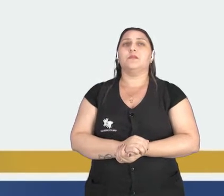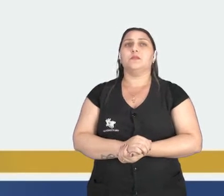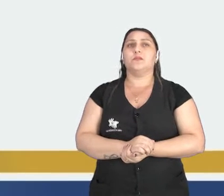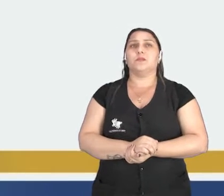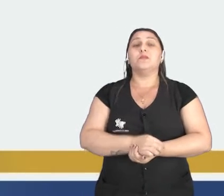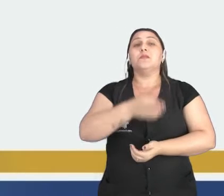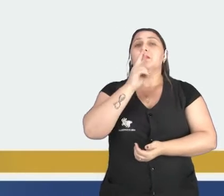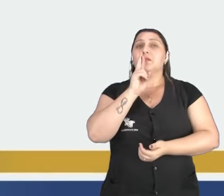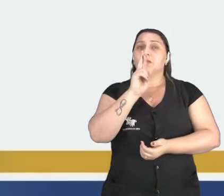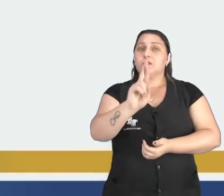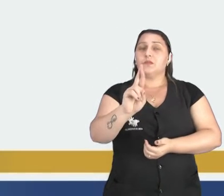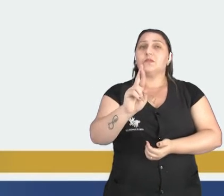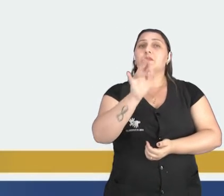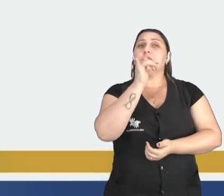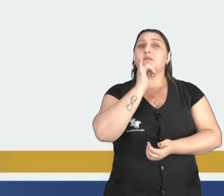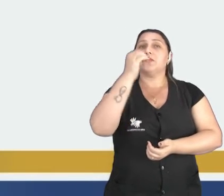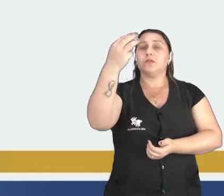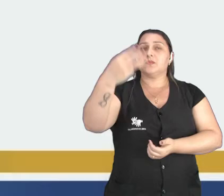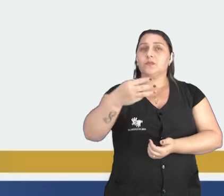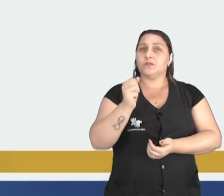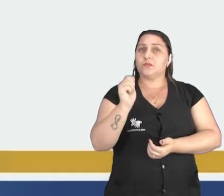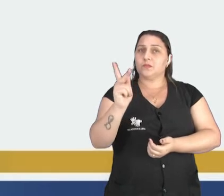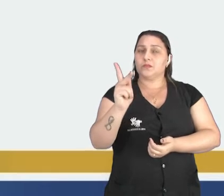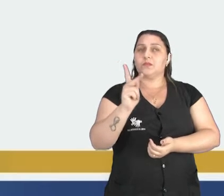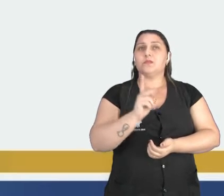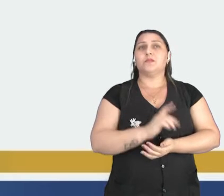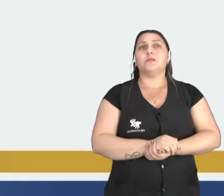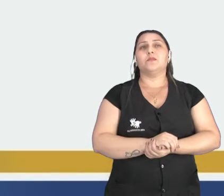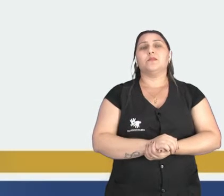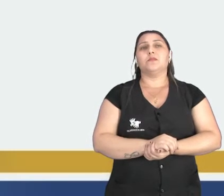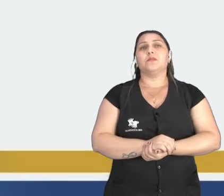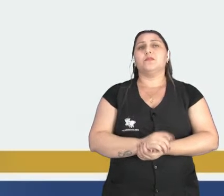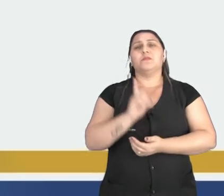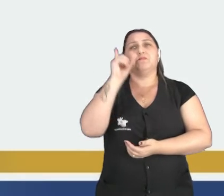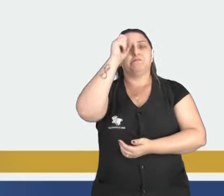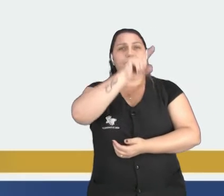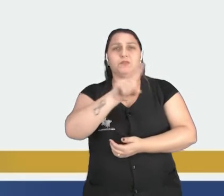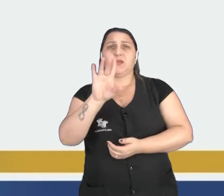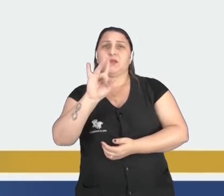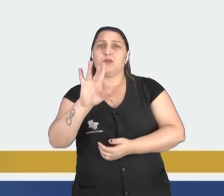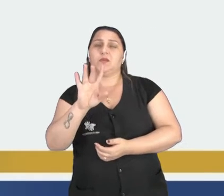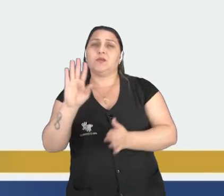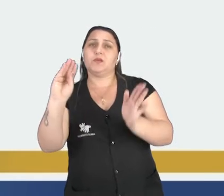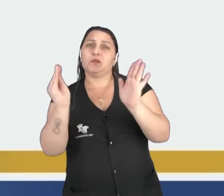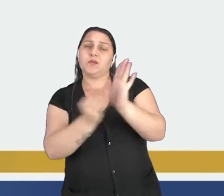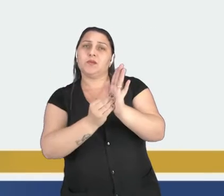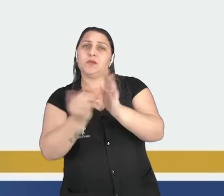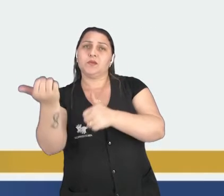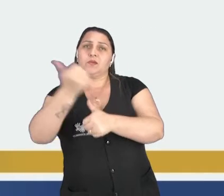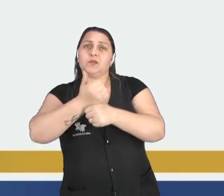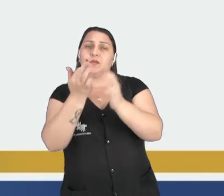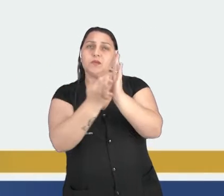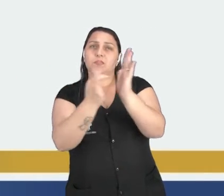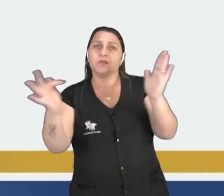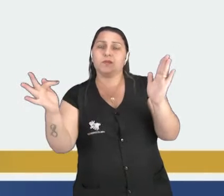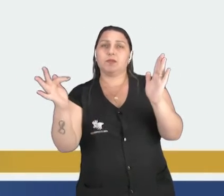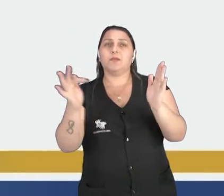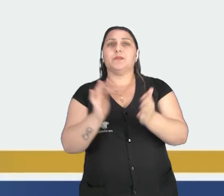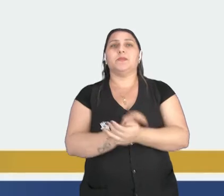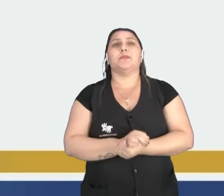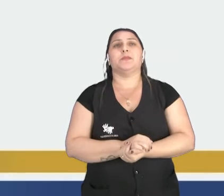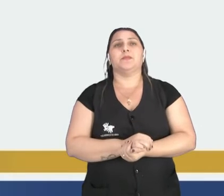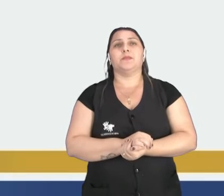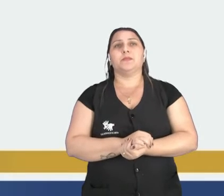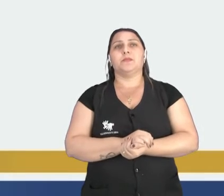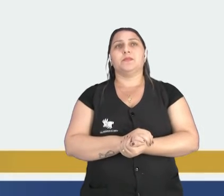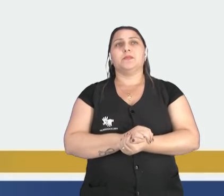o que vai responder o nosso exemplo 3. Belezinha? Então, não é complicado, é só jogar na fórmula, substituir, tá? E fazer o